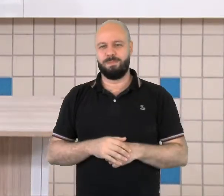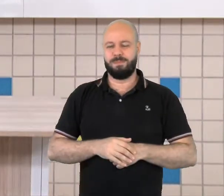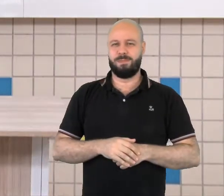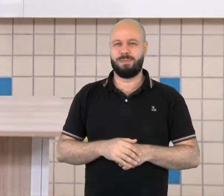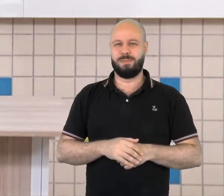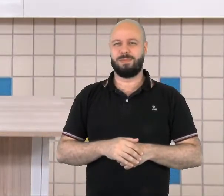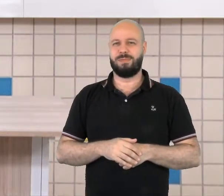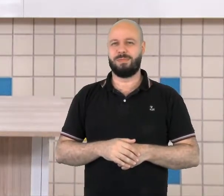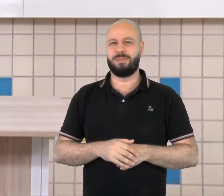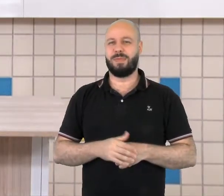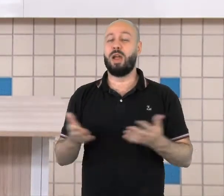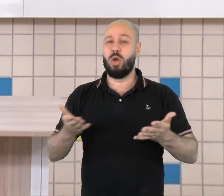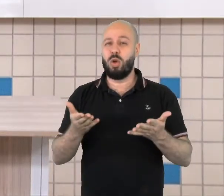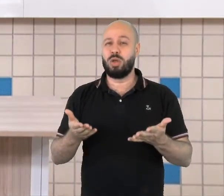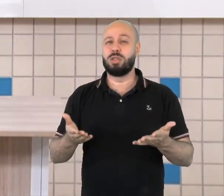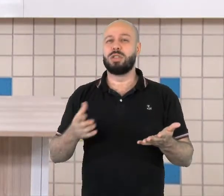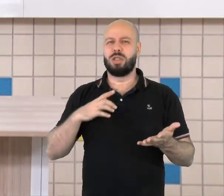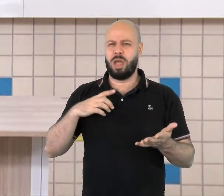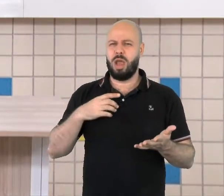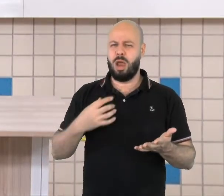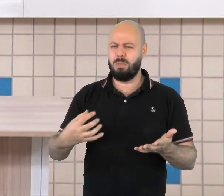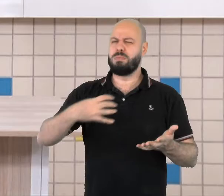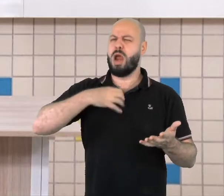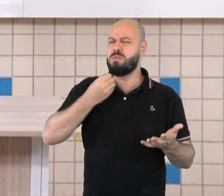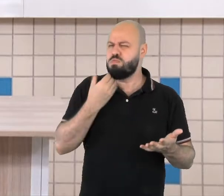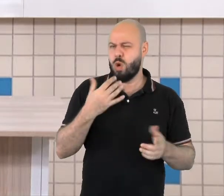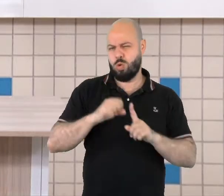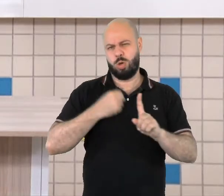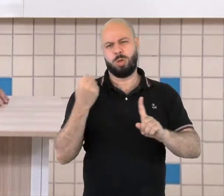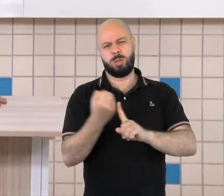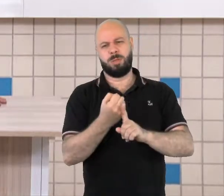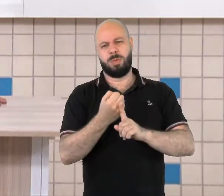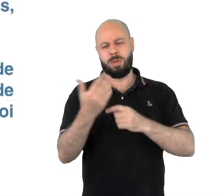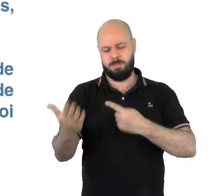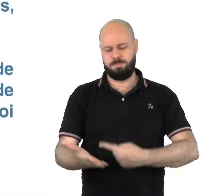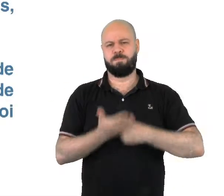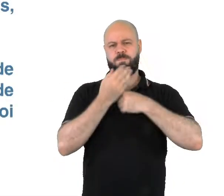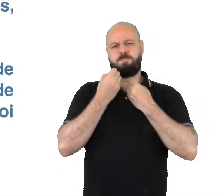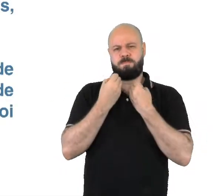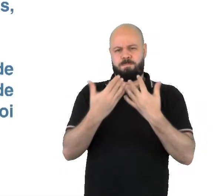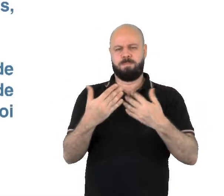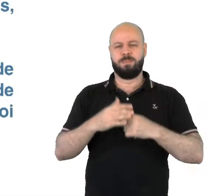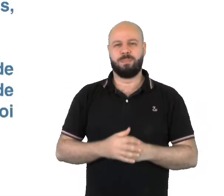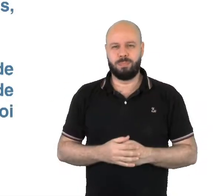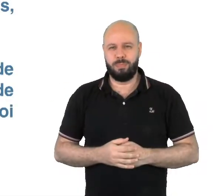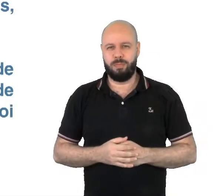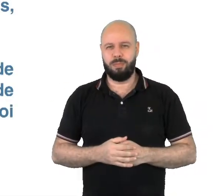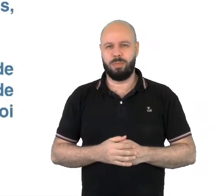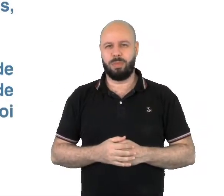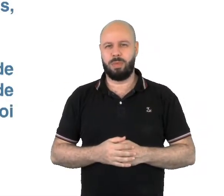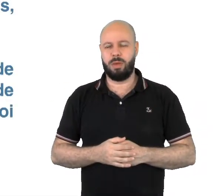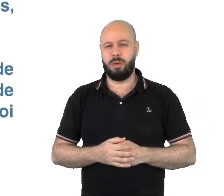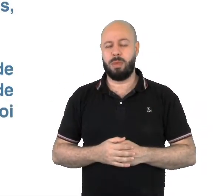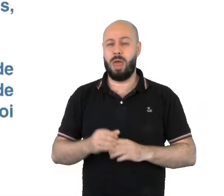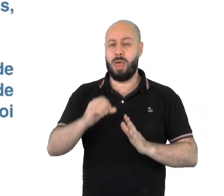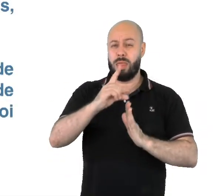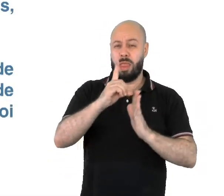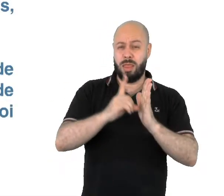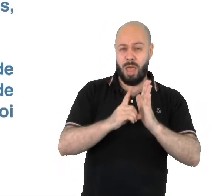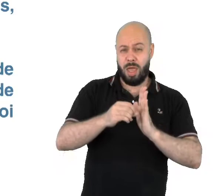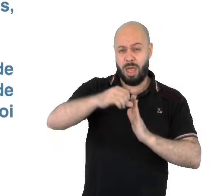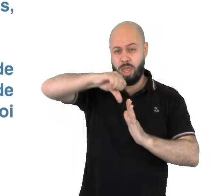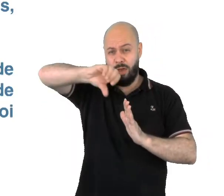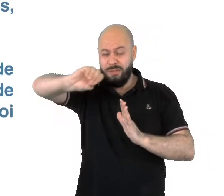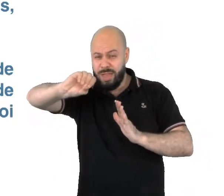ela tem um impacto muito bom na nossa sociedade, né? Ela trouxe muitas coisas boas. A partir da década de 90, tá? A sociedade